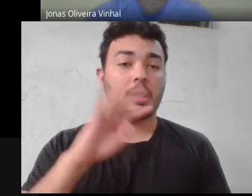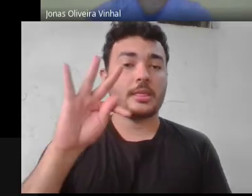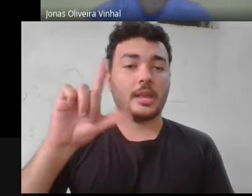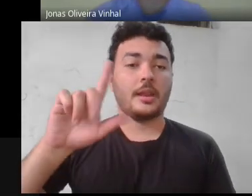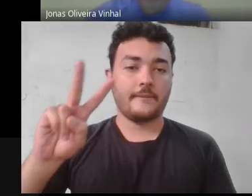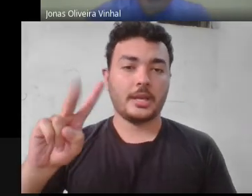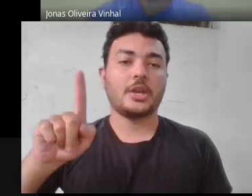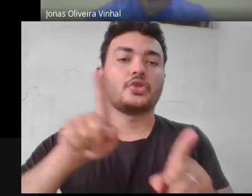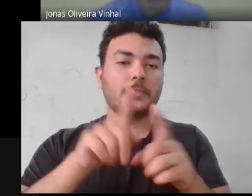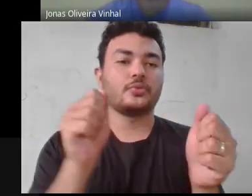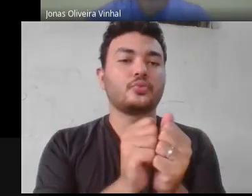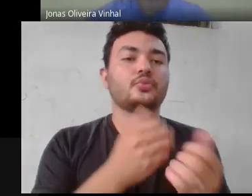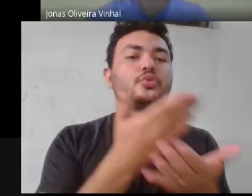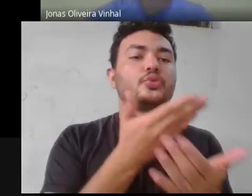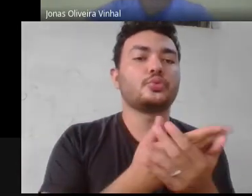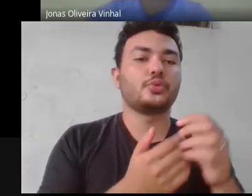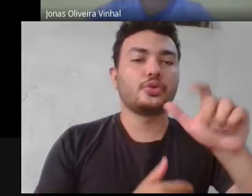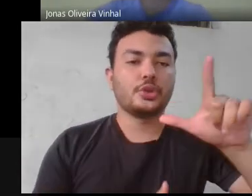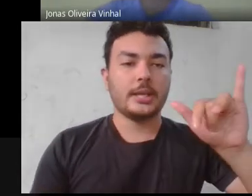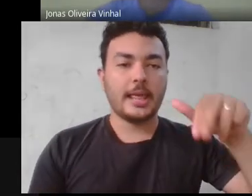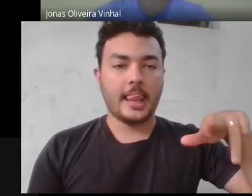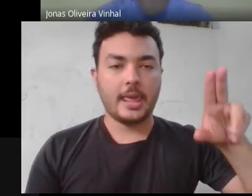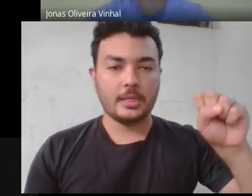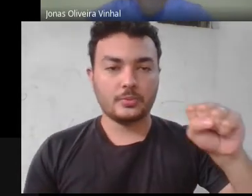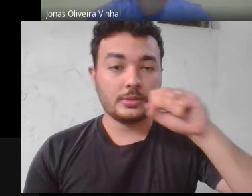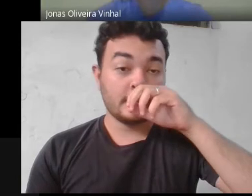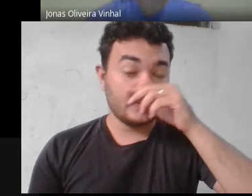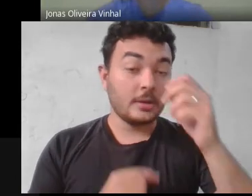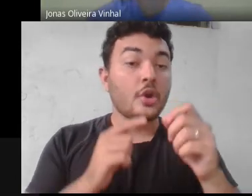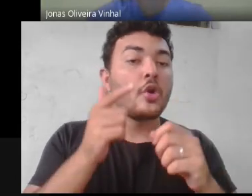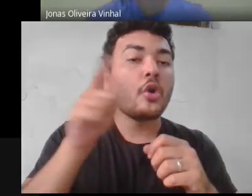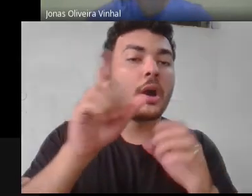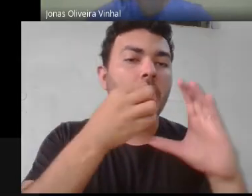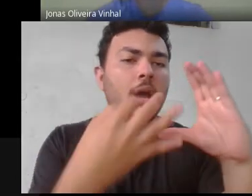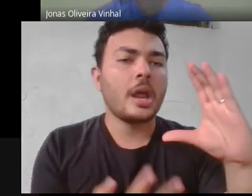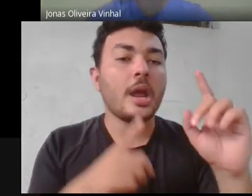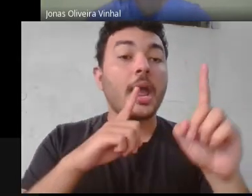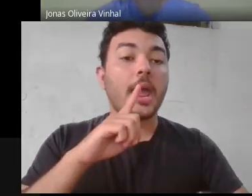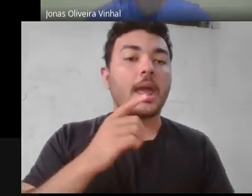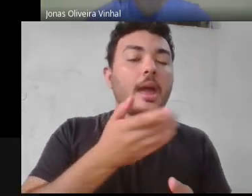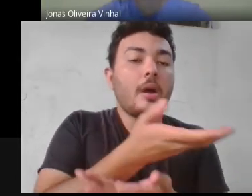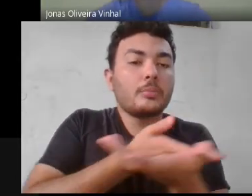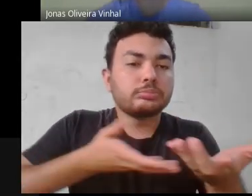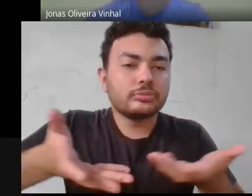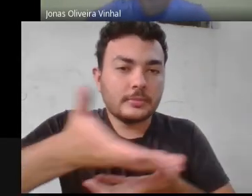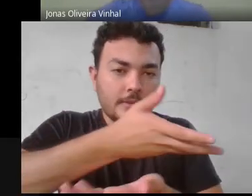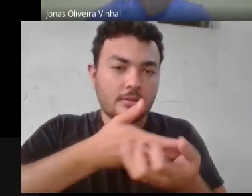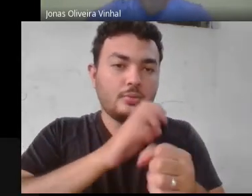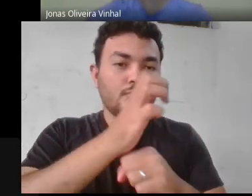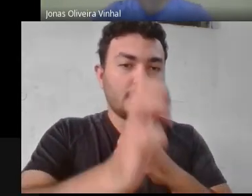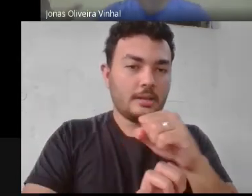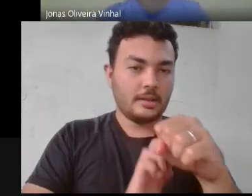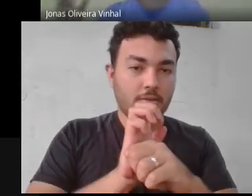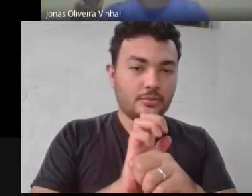com os estudos de Linus Pauling. E outra característica principal é o comportamento, né, o compartilhamento desses dois elétrons, tá,